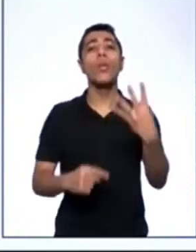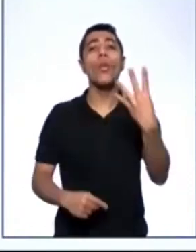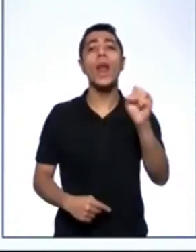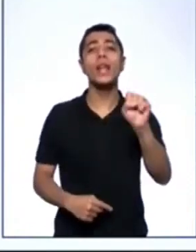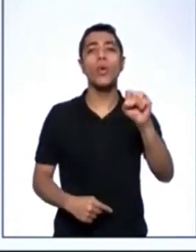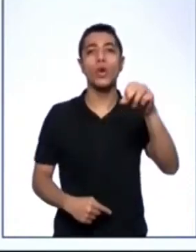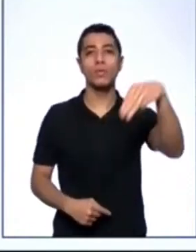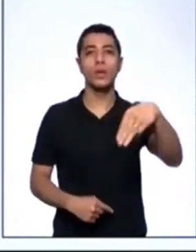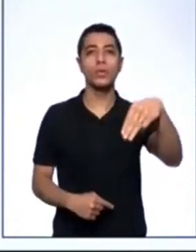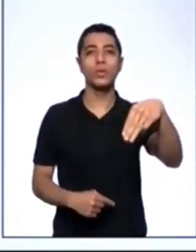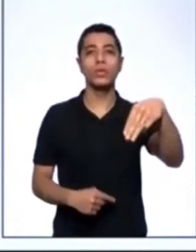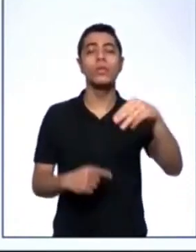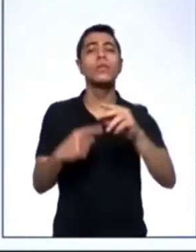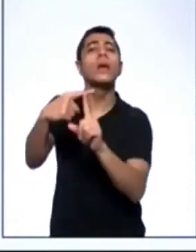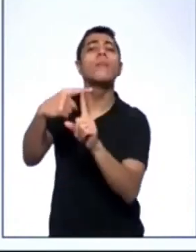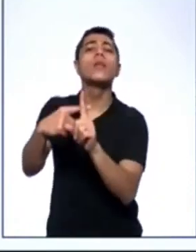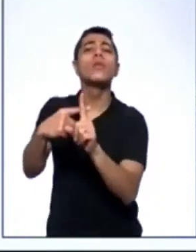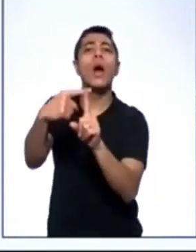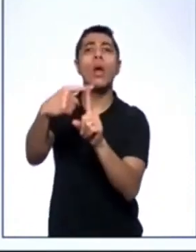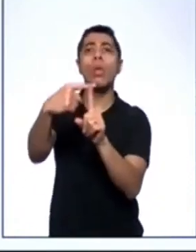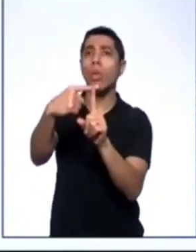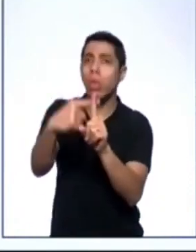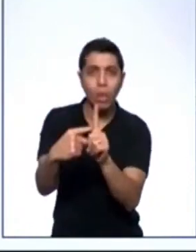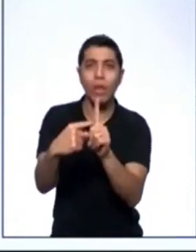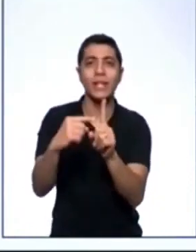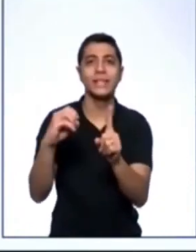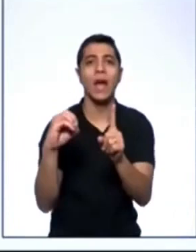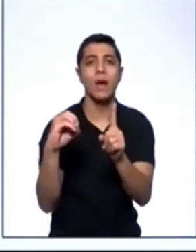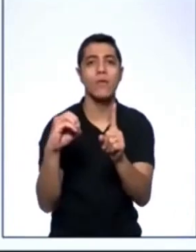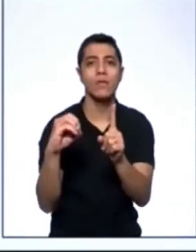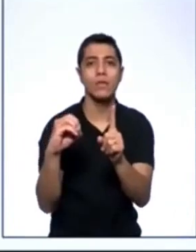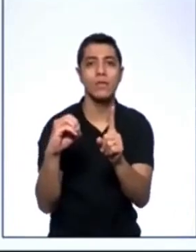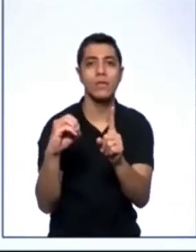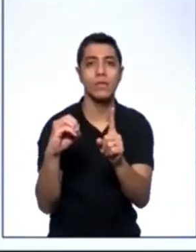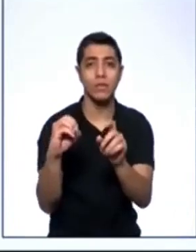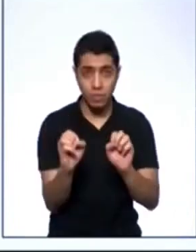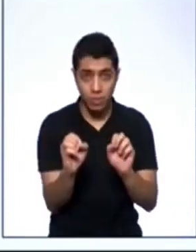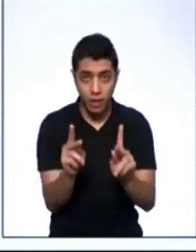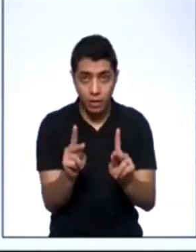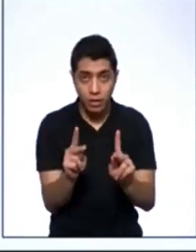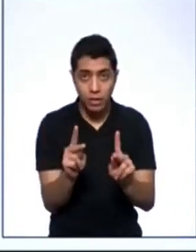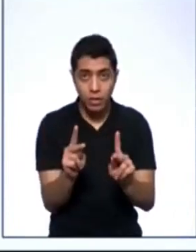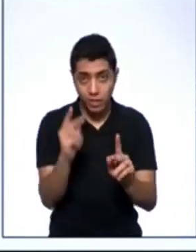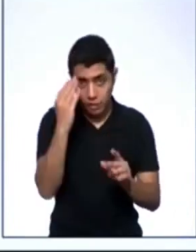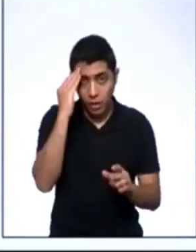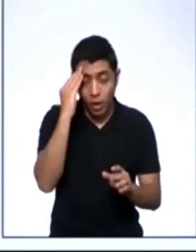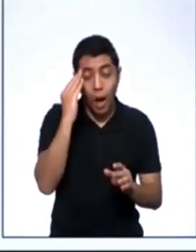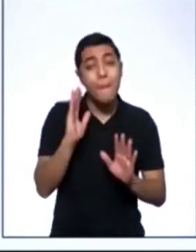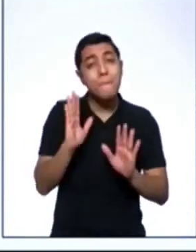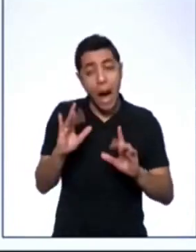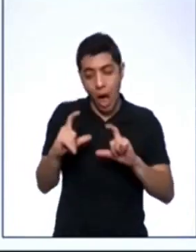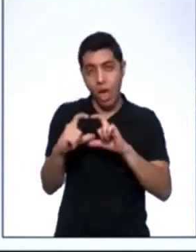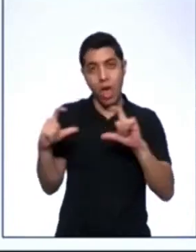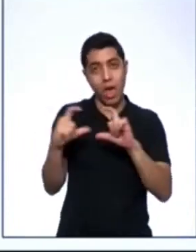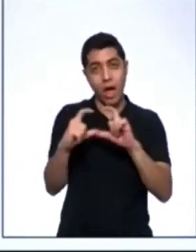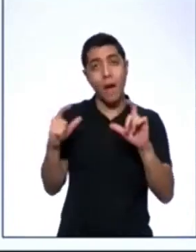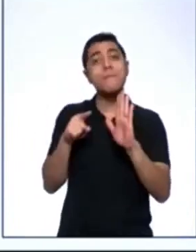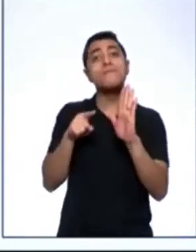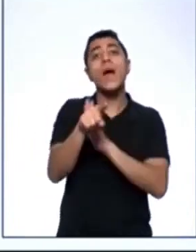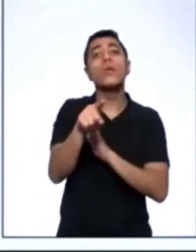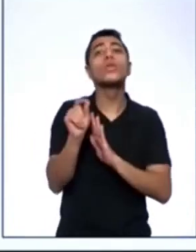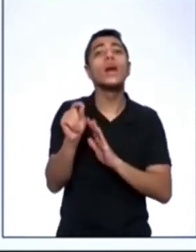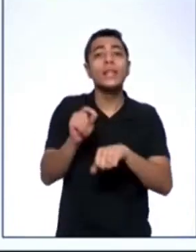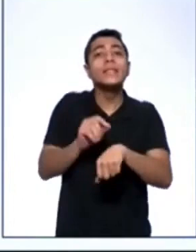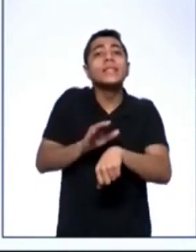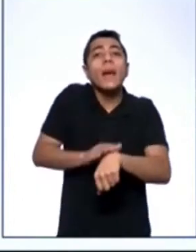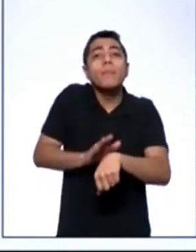temperatura foi para a 0° zero grau mas ele está questionando Qual é o tempo para chegar no